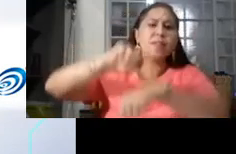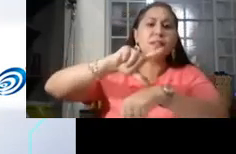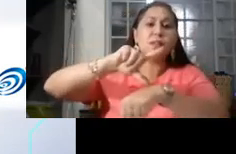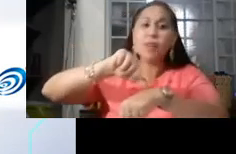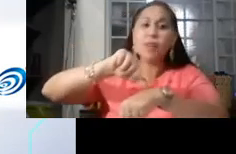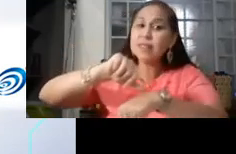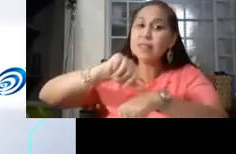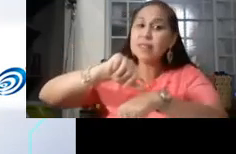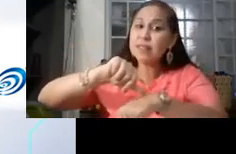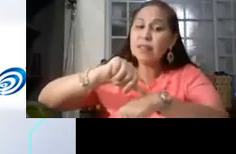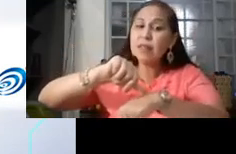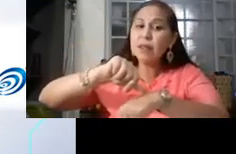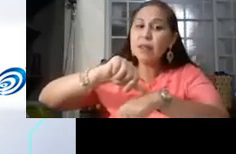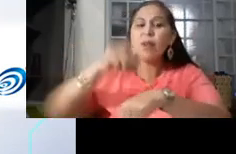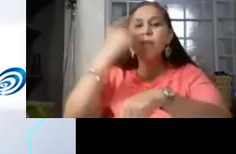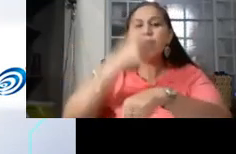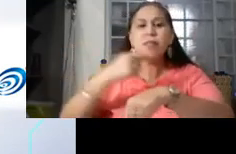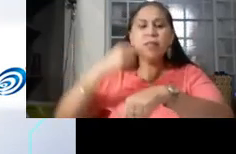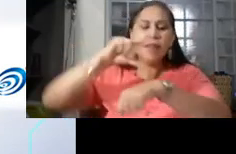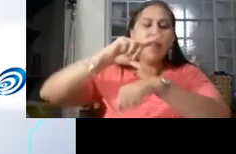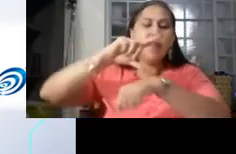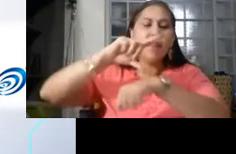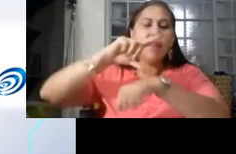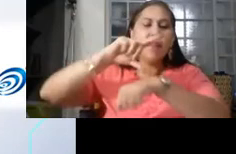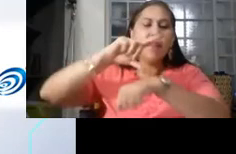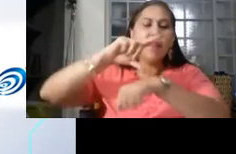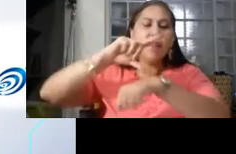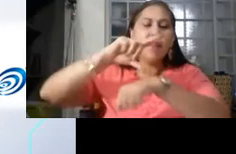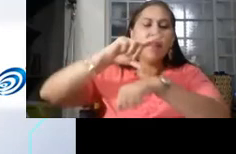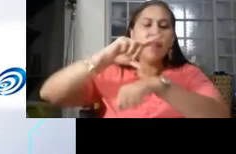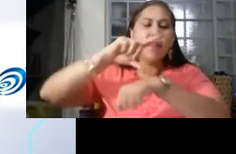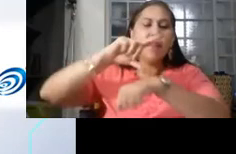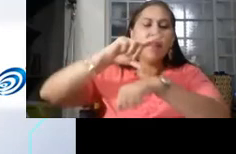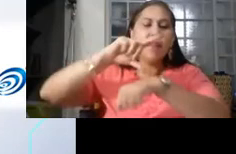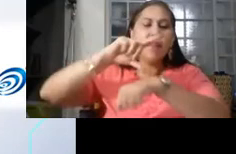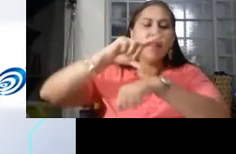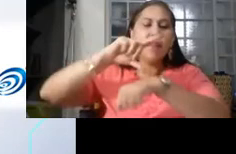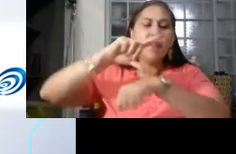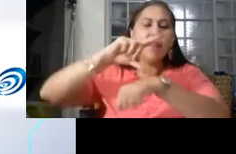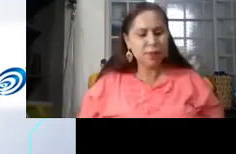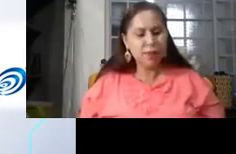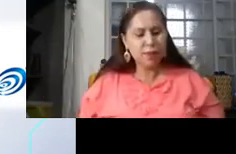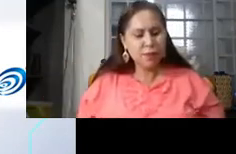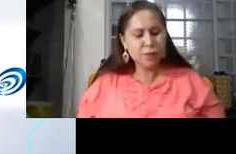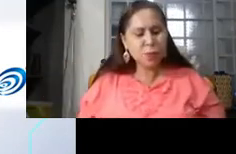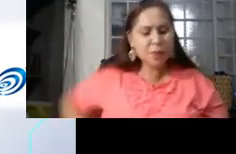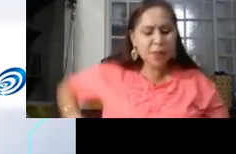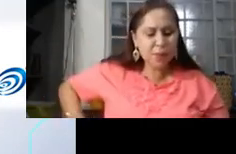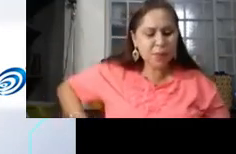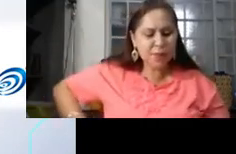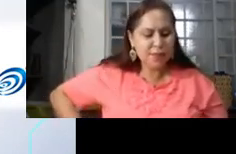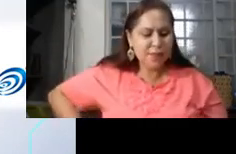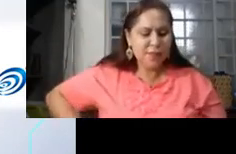assim, horas, com a expressão de interrogação. Horas, o que? Foi-se embora, né?